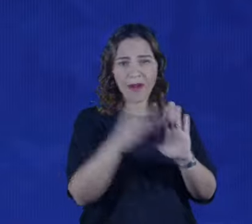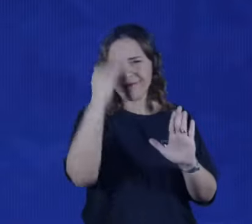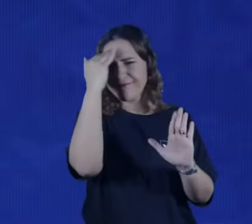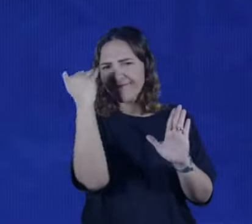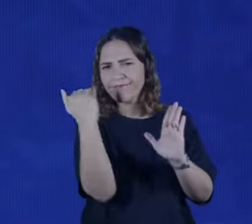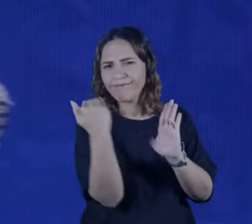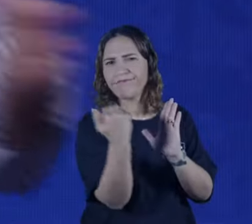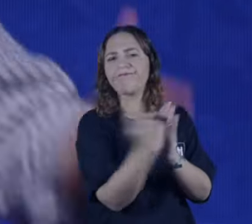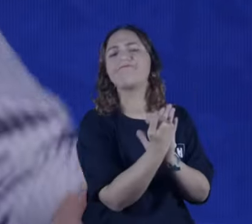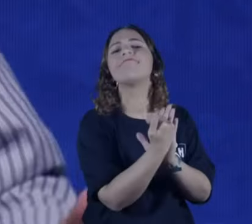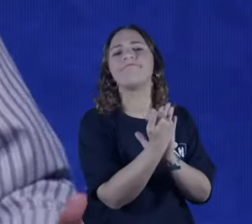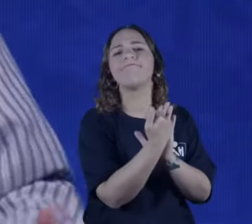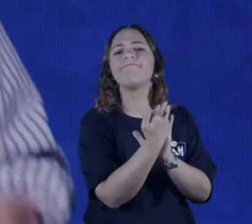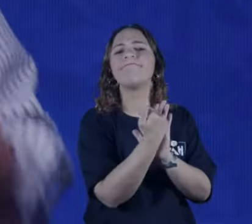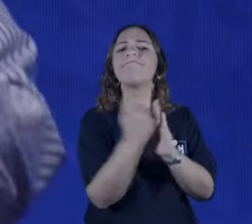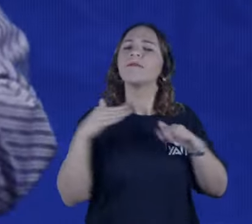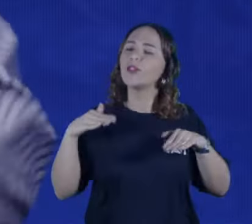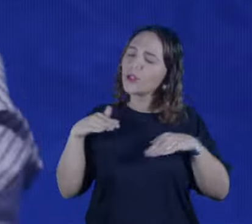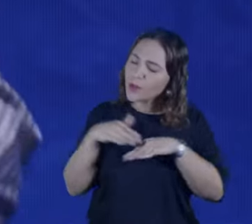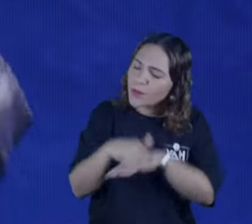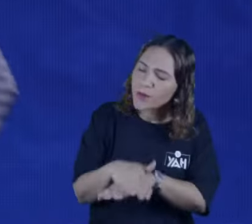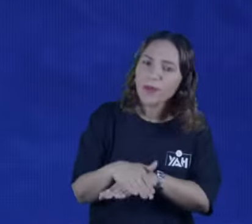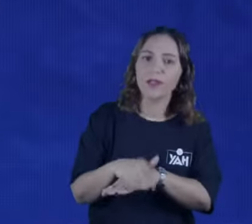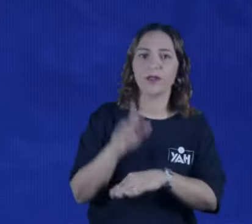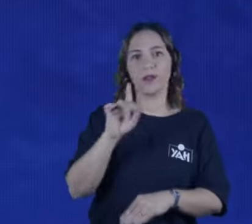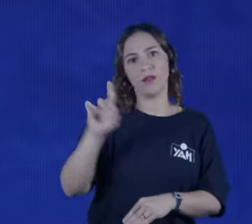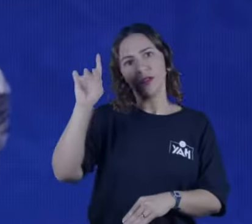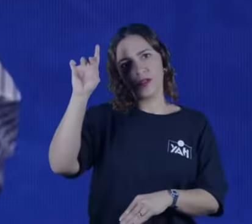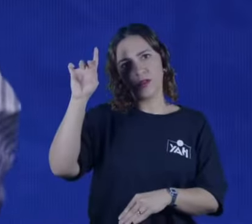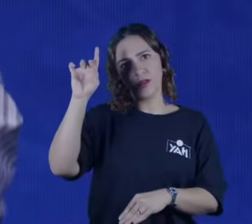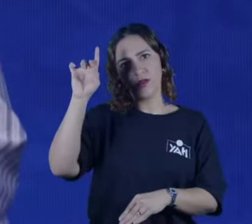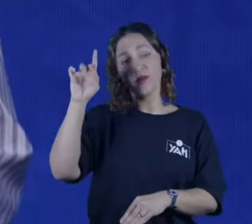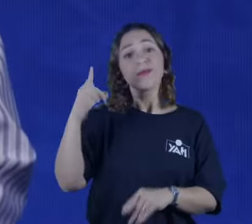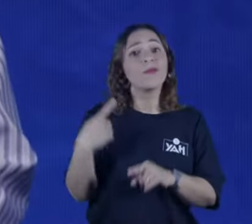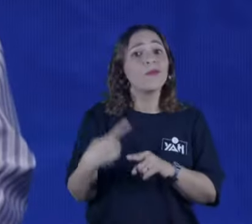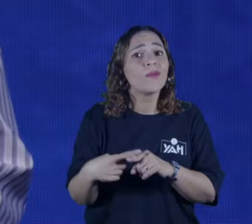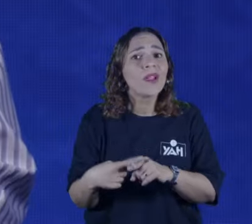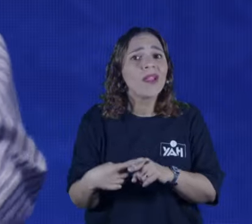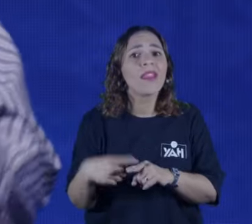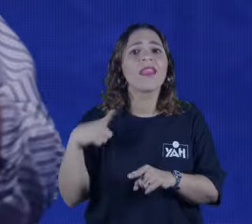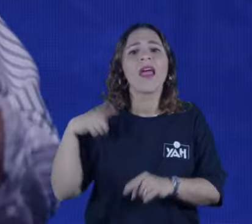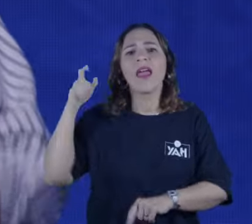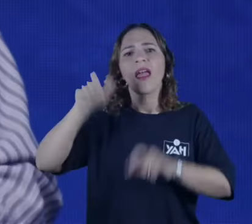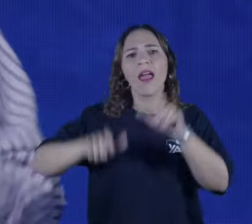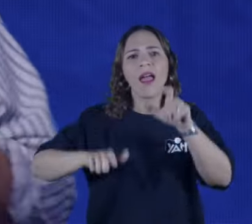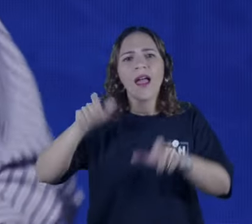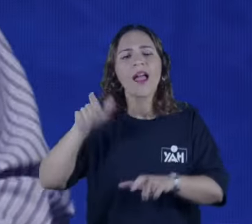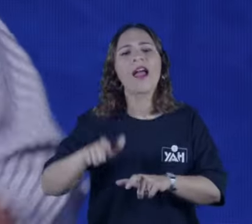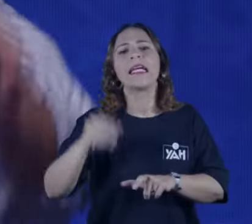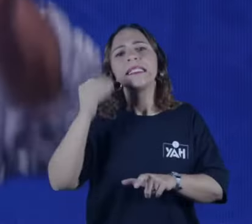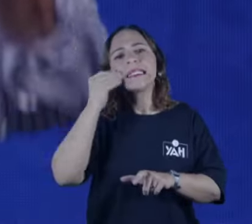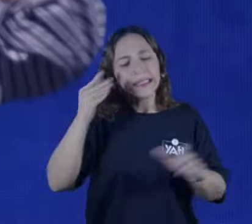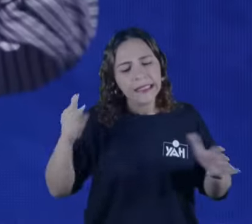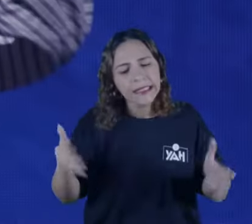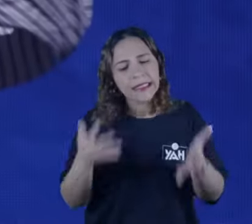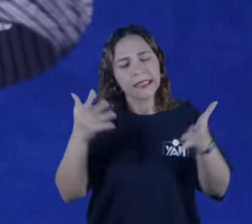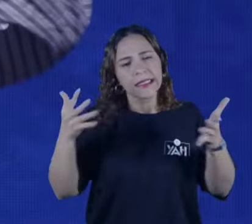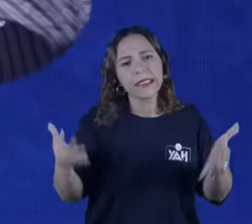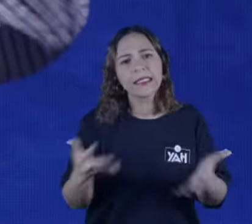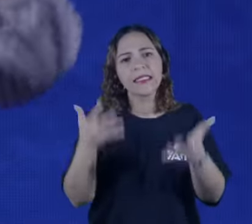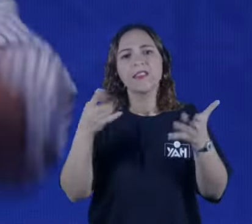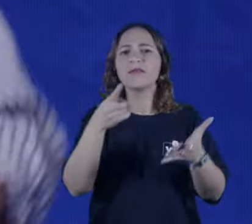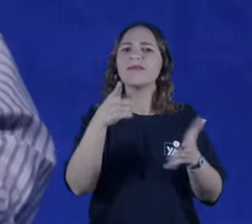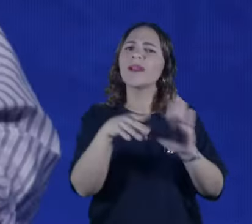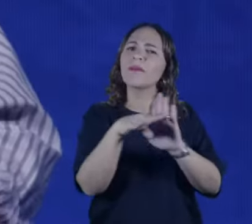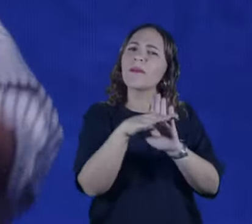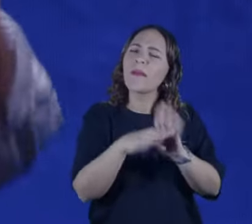sede submissos para com eles, pois velam por vossa alma como quem deve prestar contas, para que